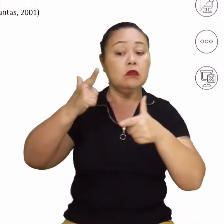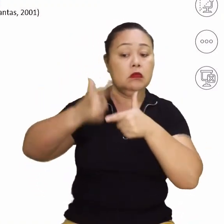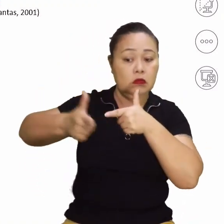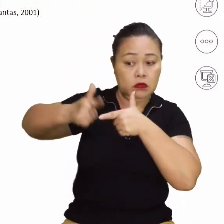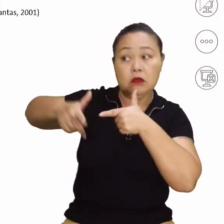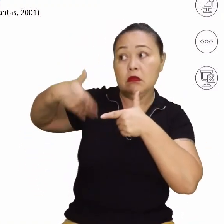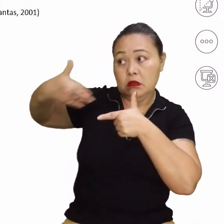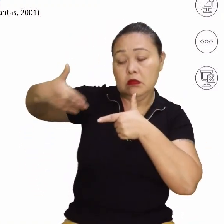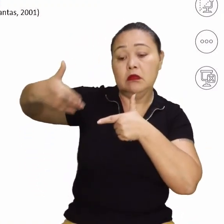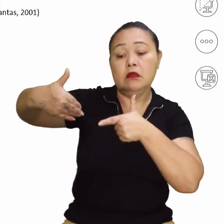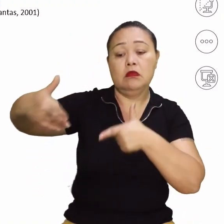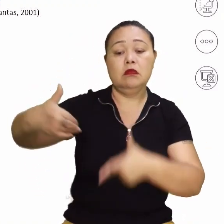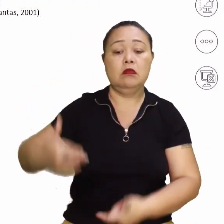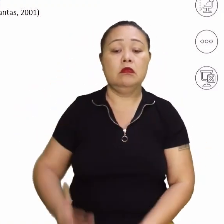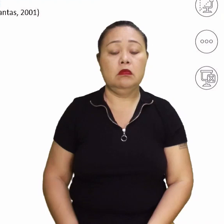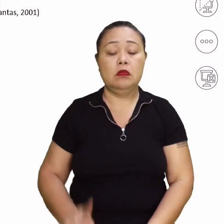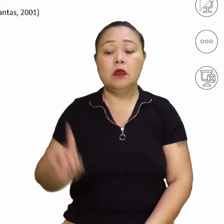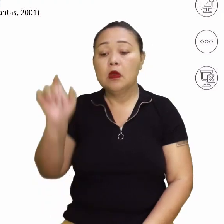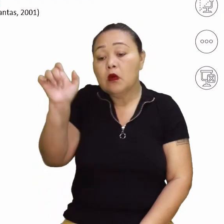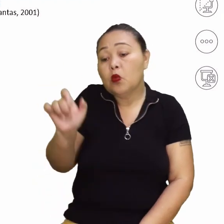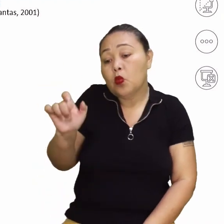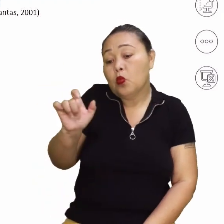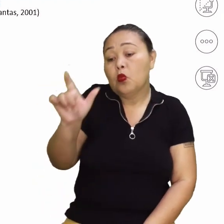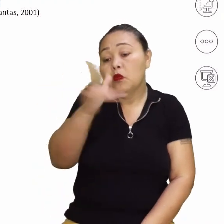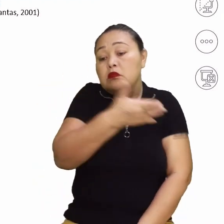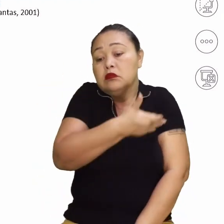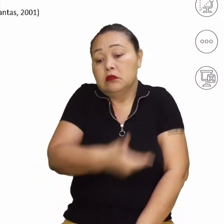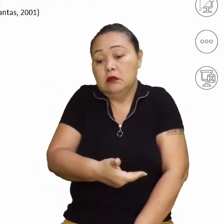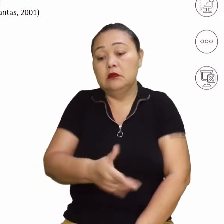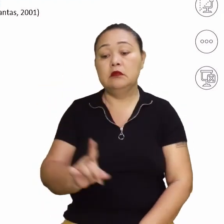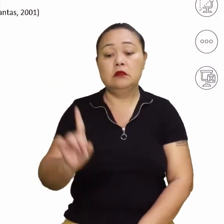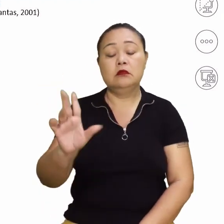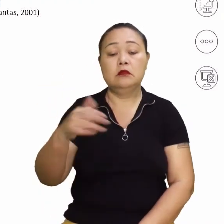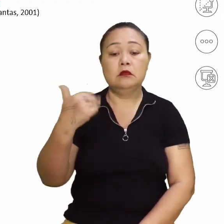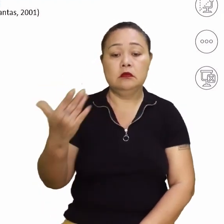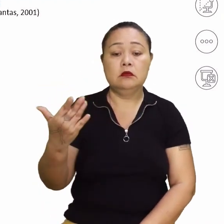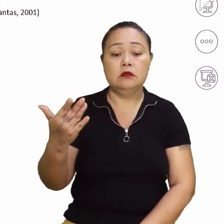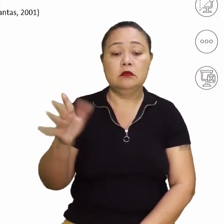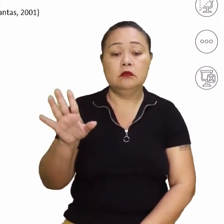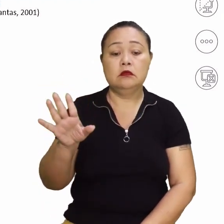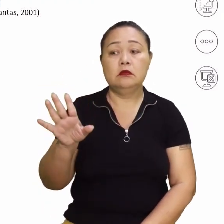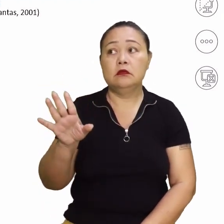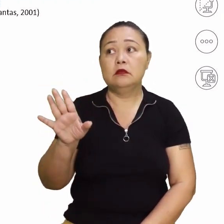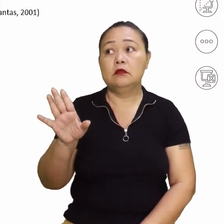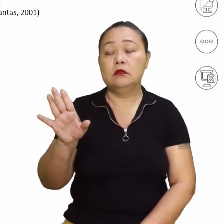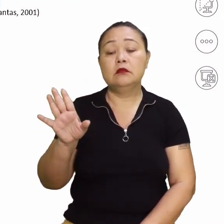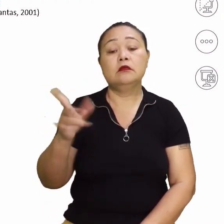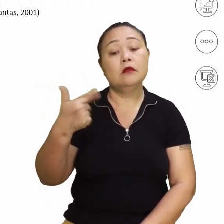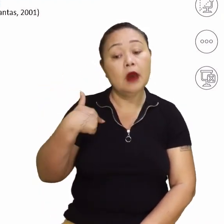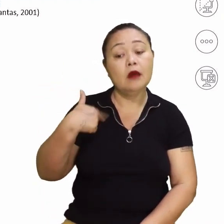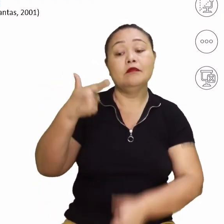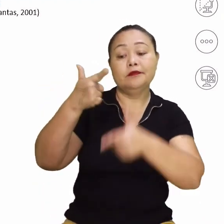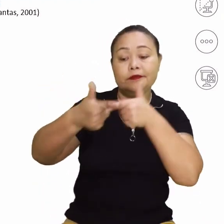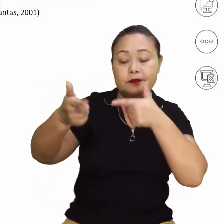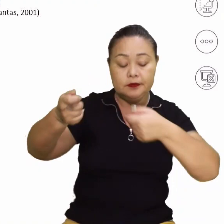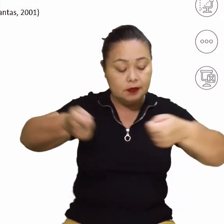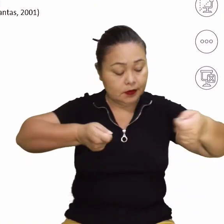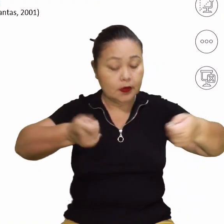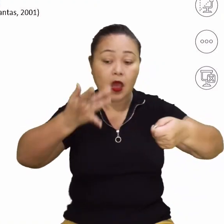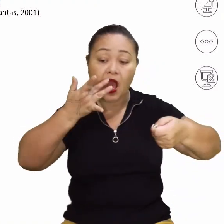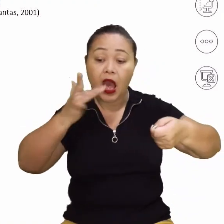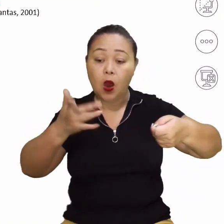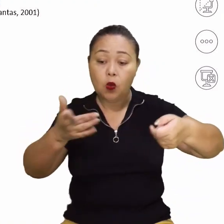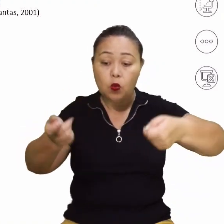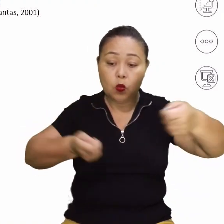esses problemas aí com o nome indígena beleza e nenhum problema de garimpo também é um problema